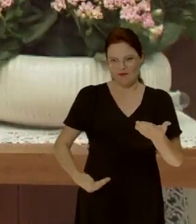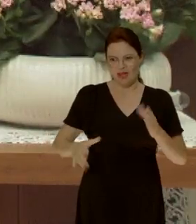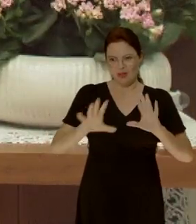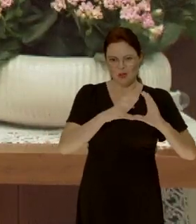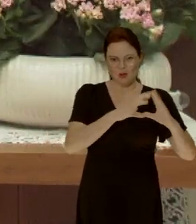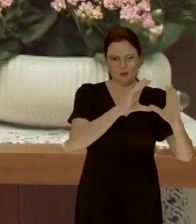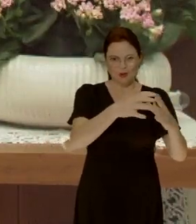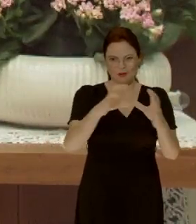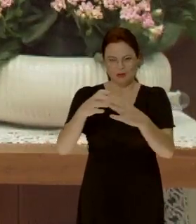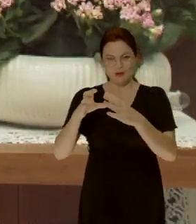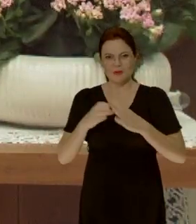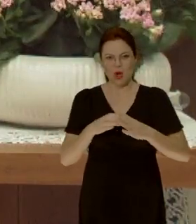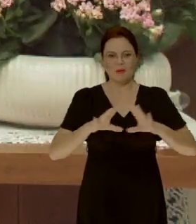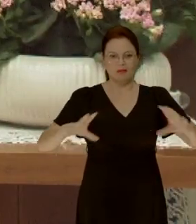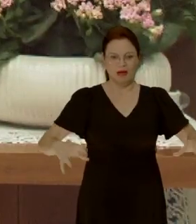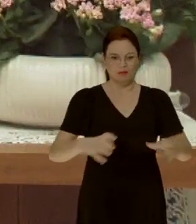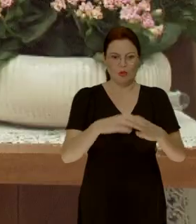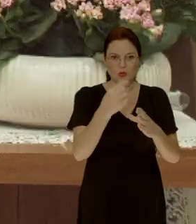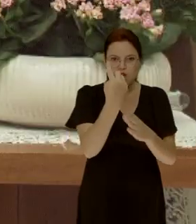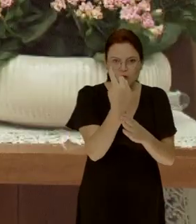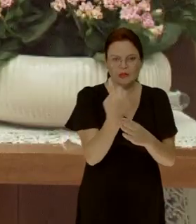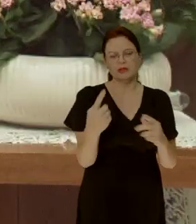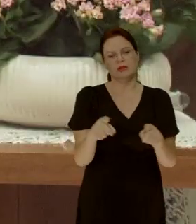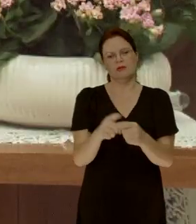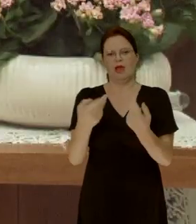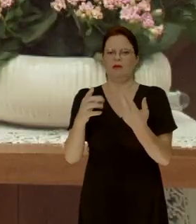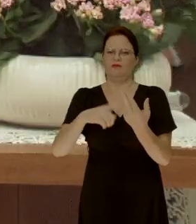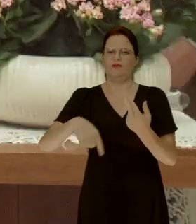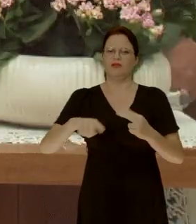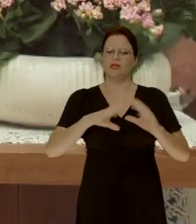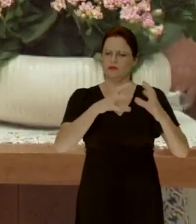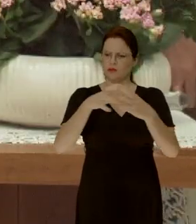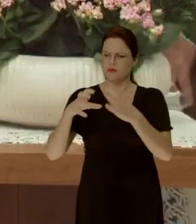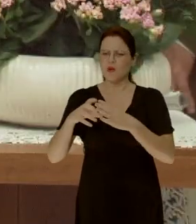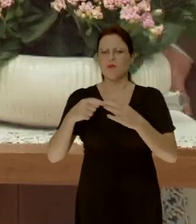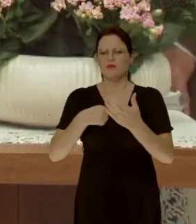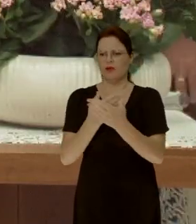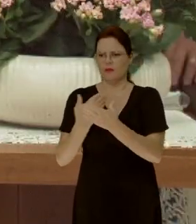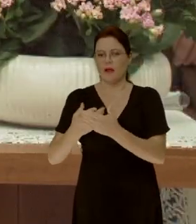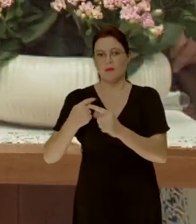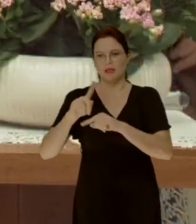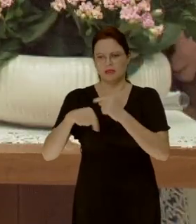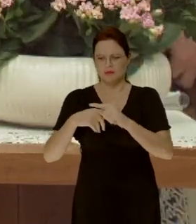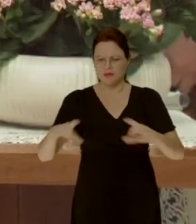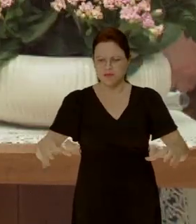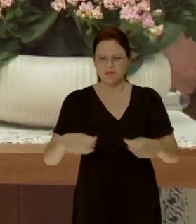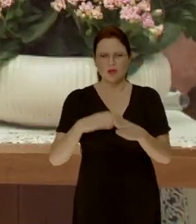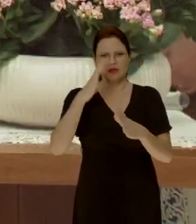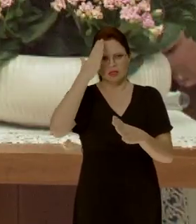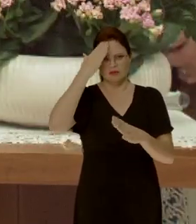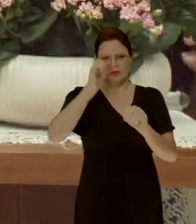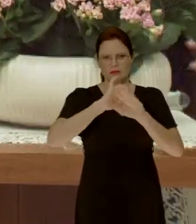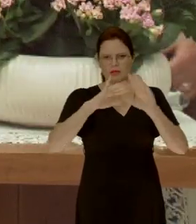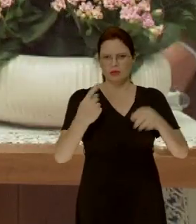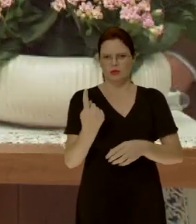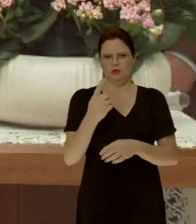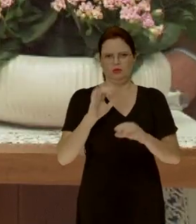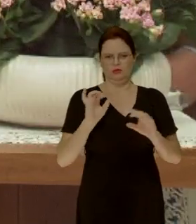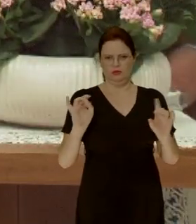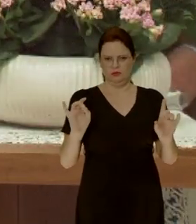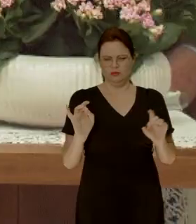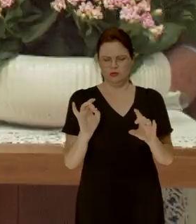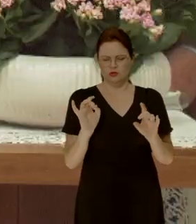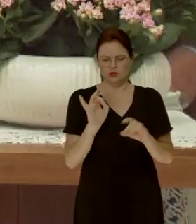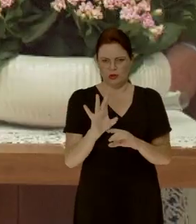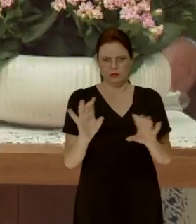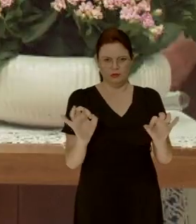disseram. Digam as coisas que o senhor tem de novo. Está pronto? Pastor Luiz Eugênio quer dizer